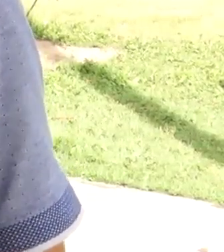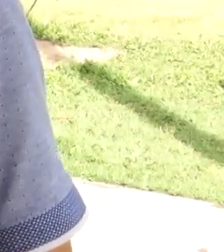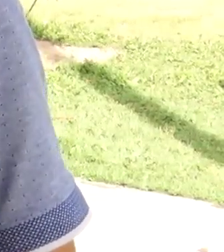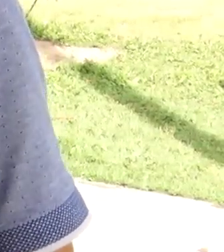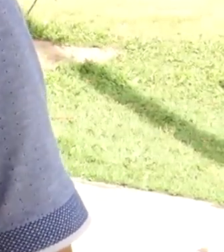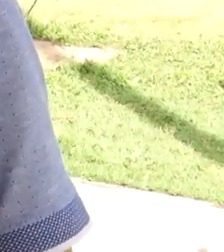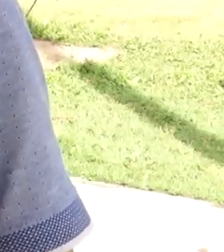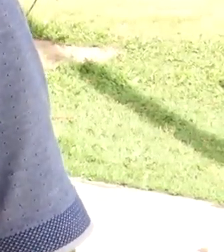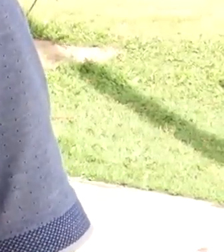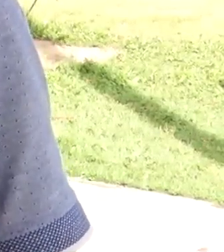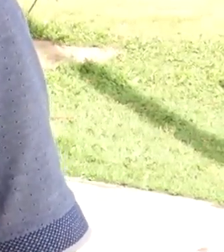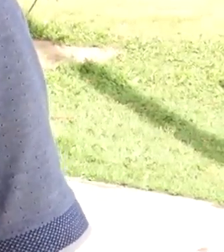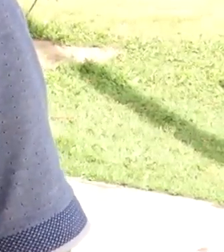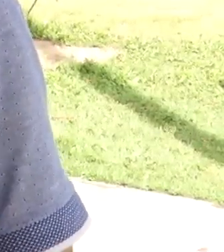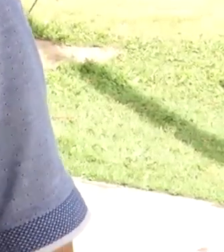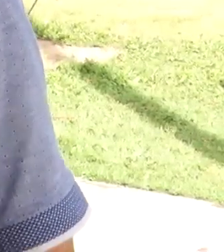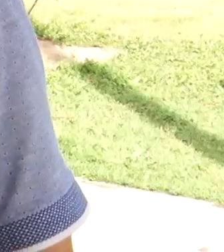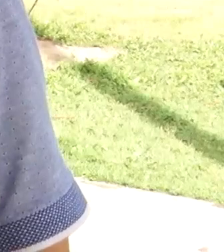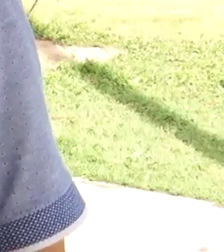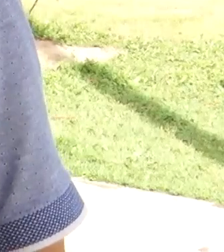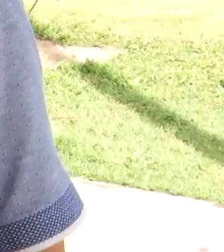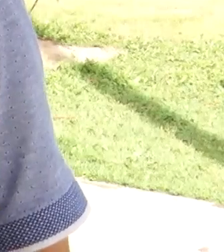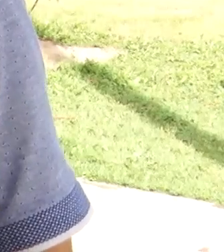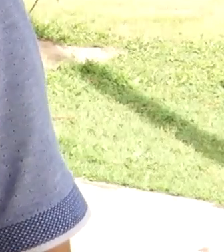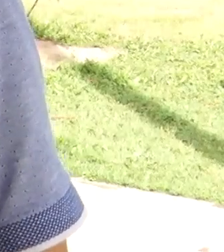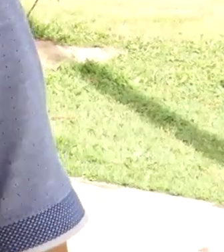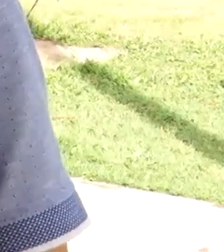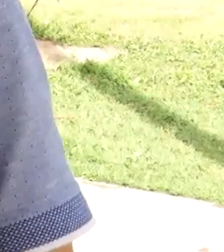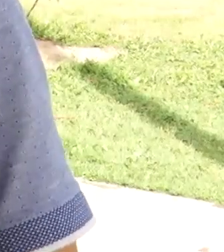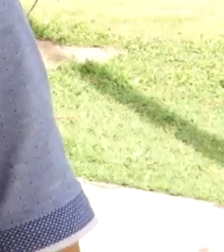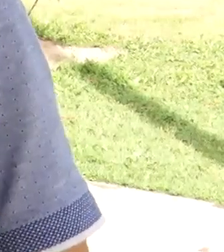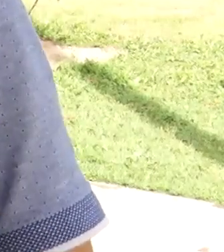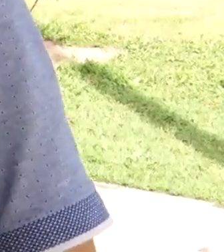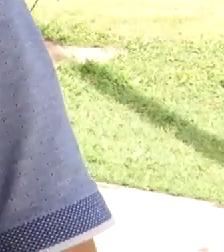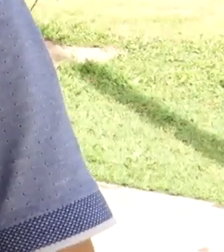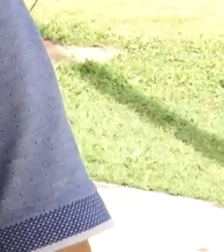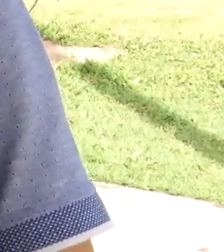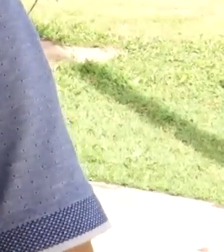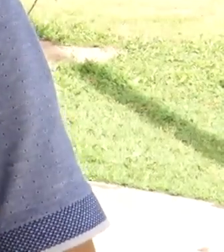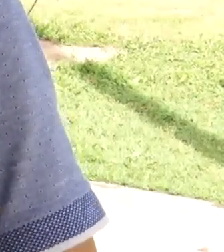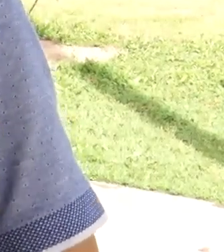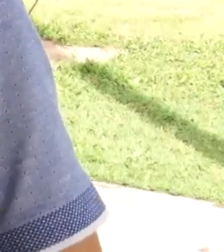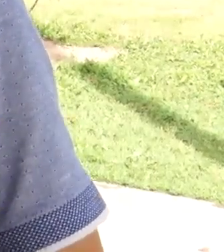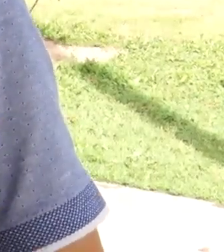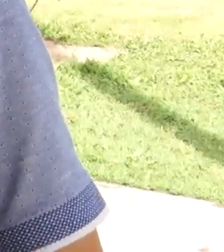16 colegas contadores e 3 colegas